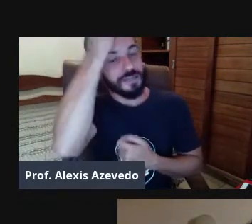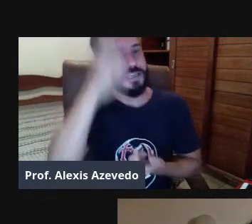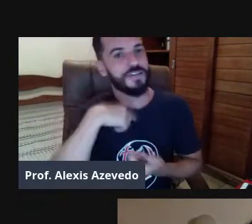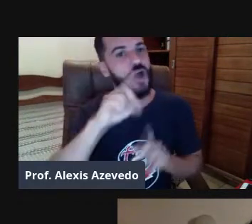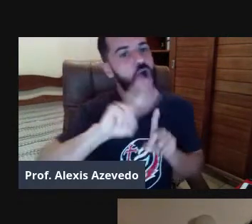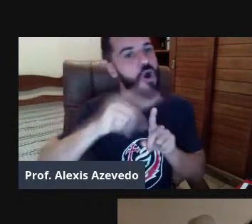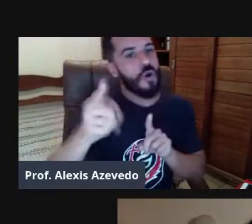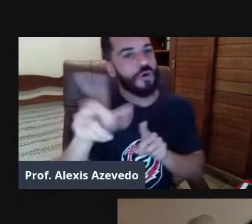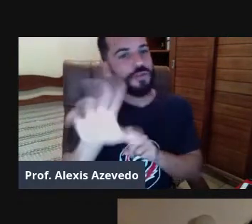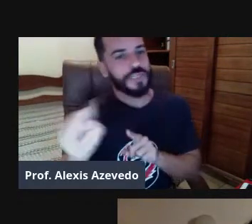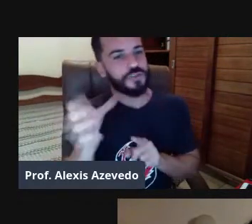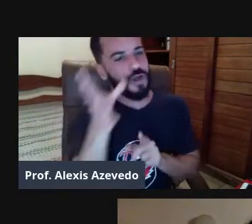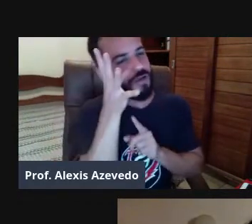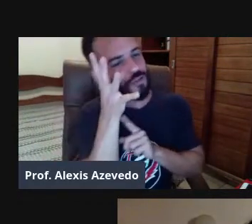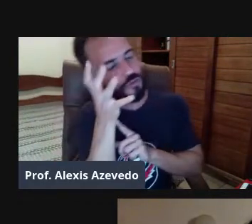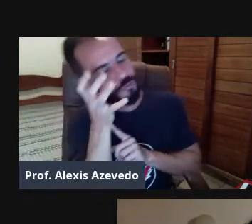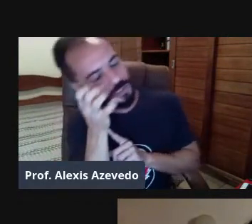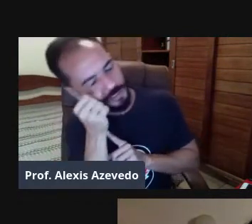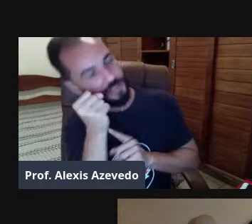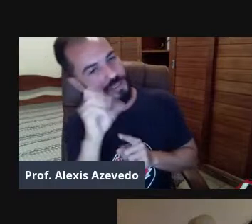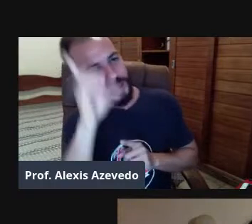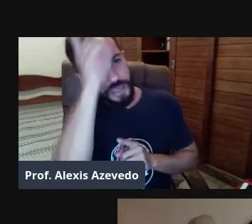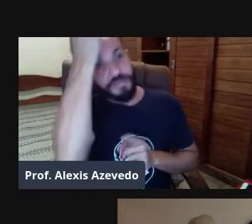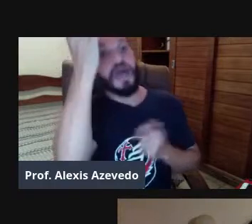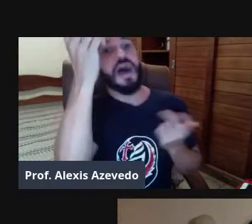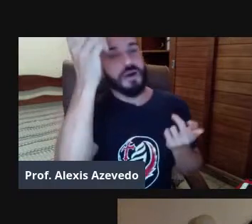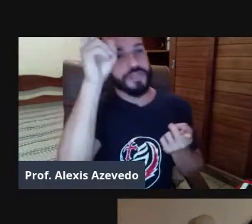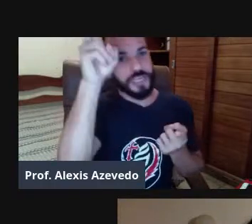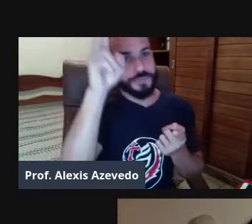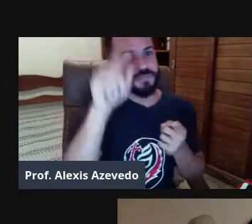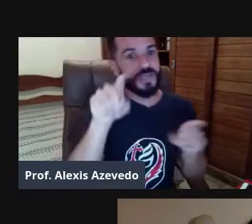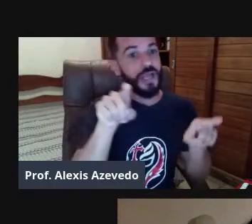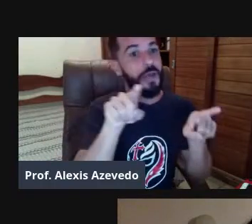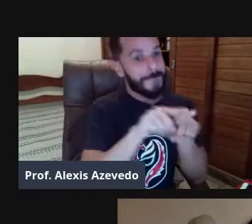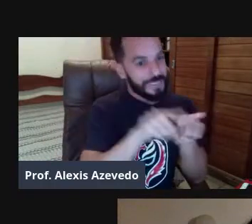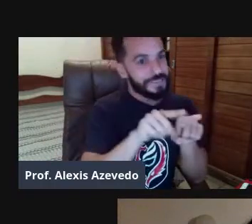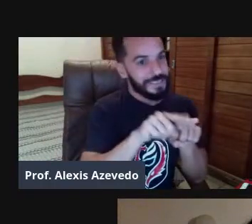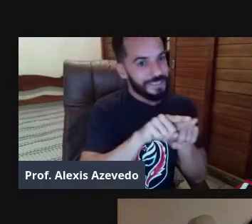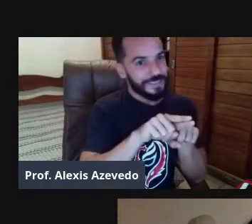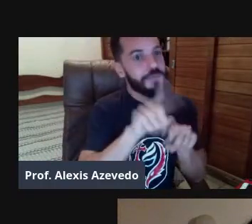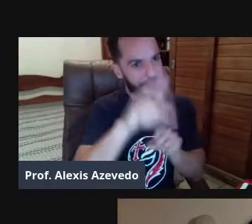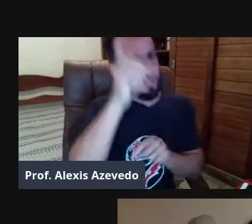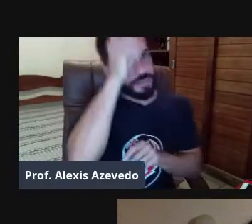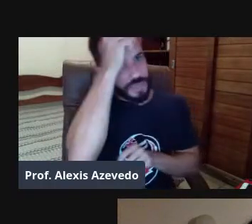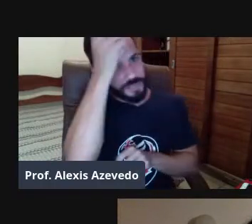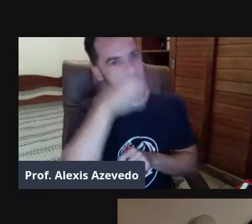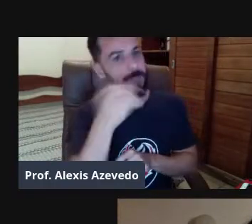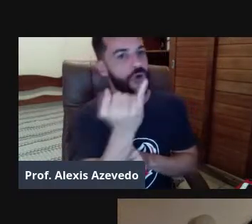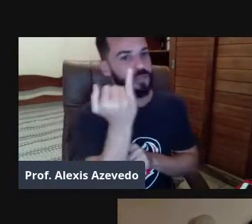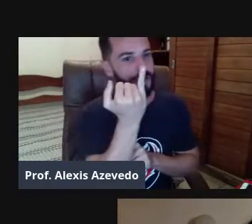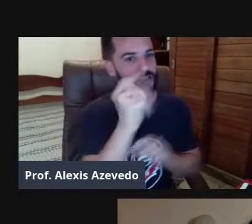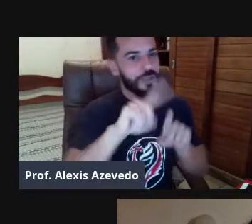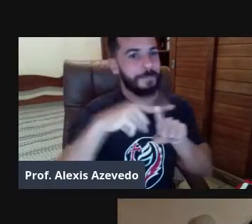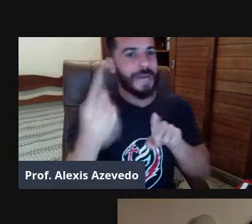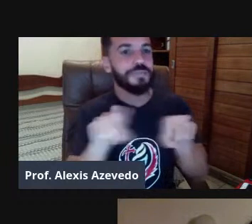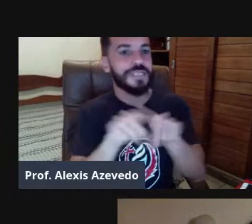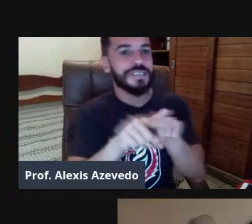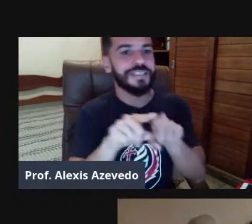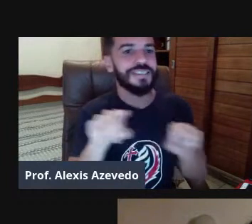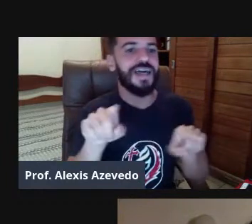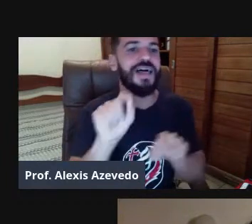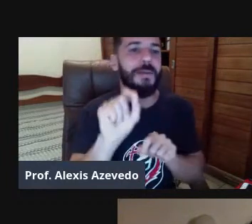né? Então, pegar esse insight e trabalhar essa ideia, né?